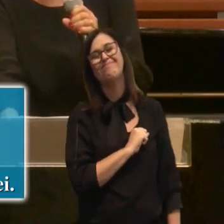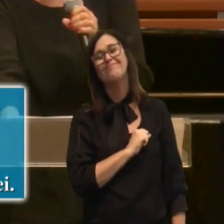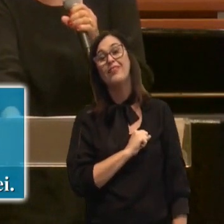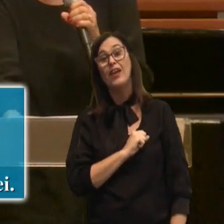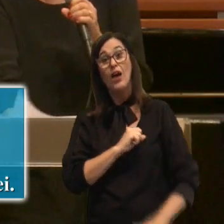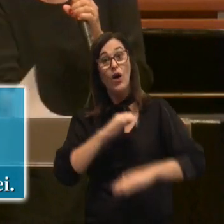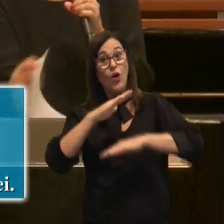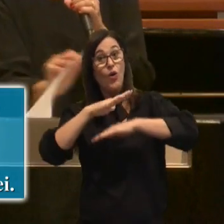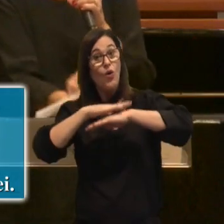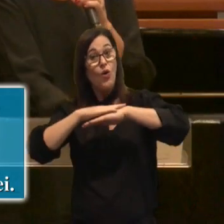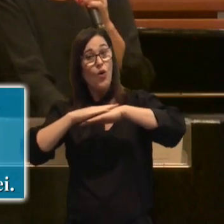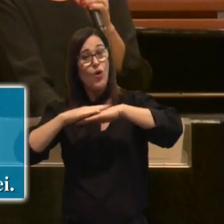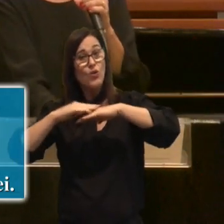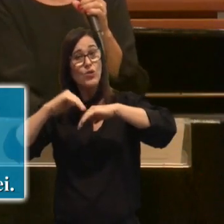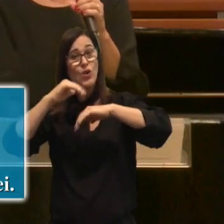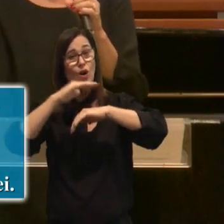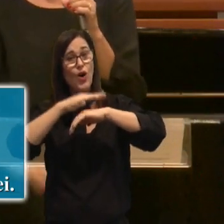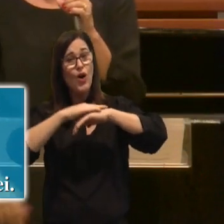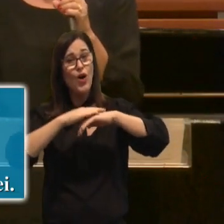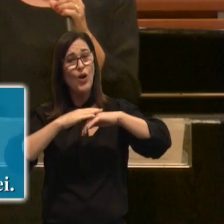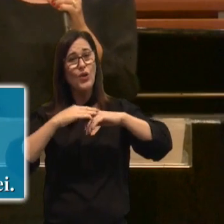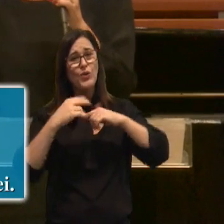amor.